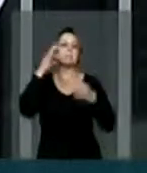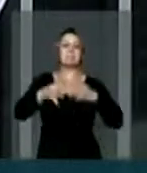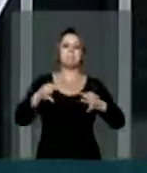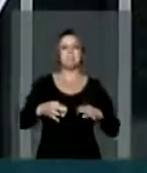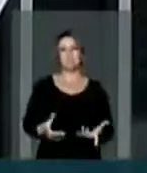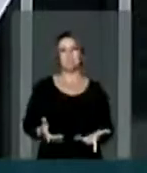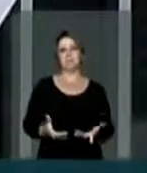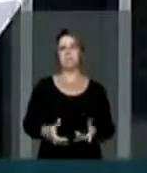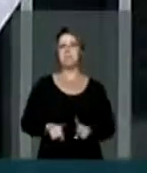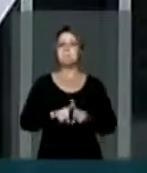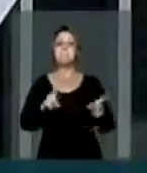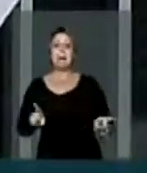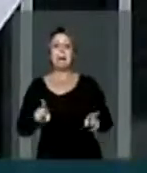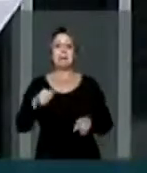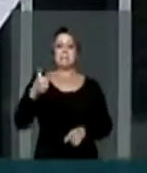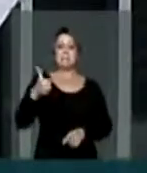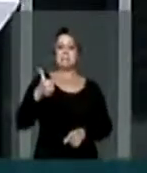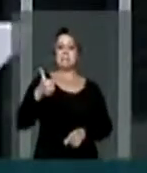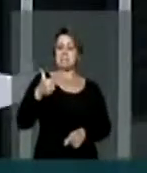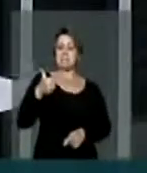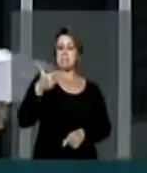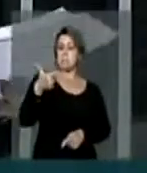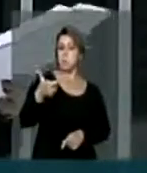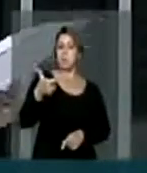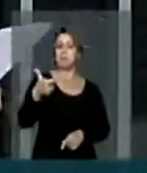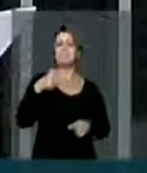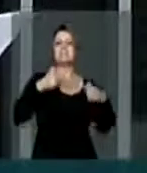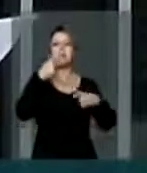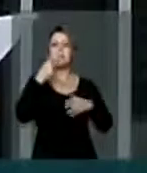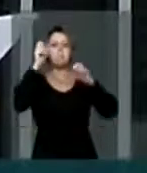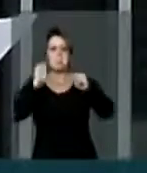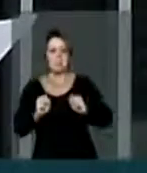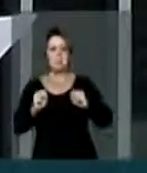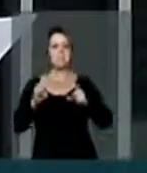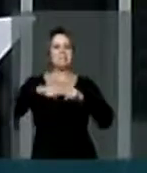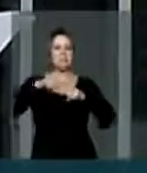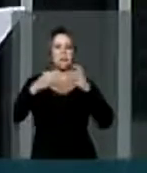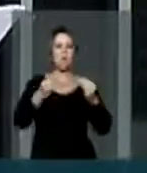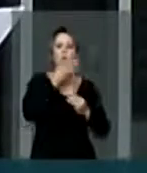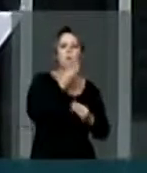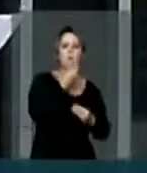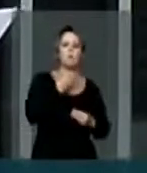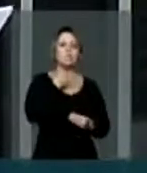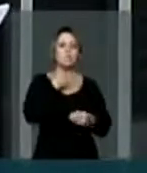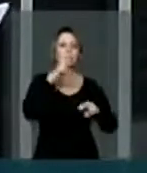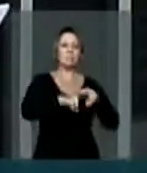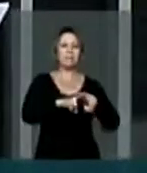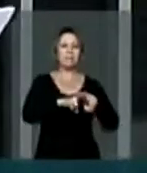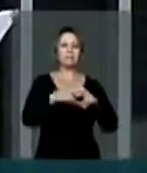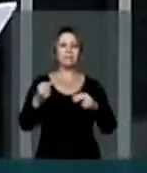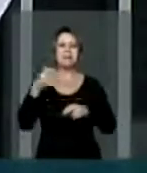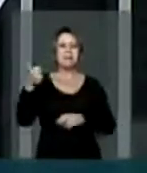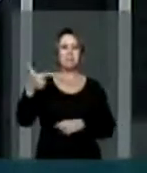mas a menor de 14 anos estaria preparado para a vida sexual. É isso que eles querem dizer? Não podemos permitir que nossas